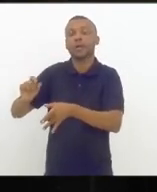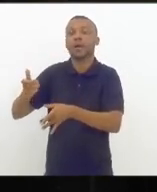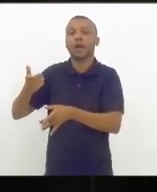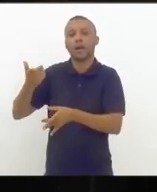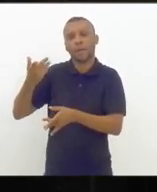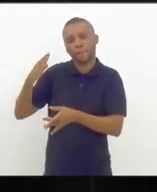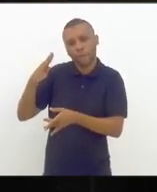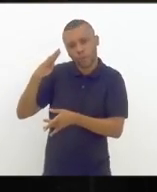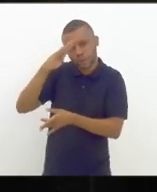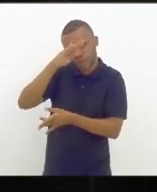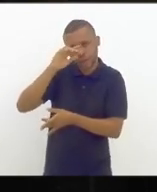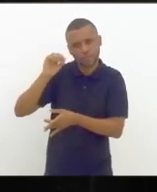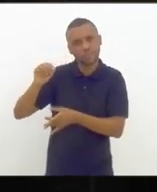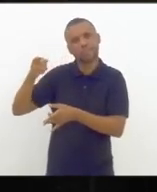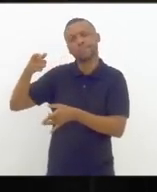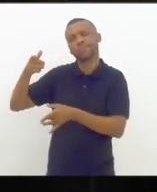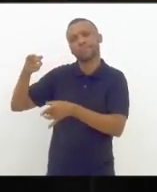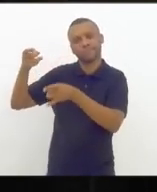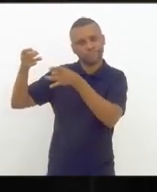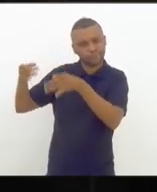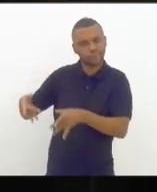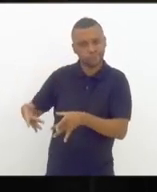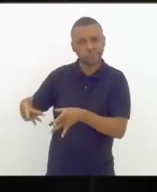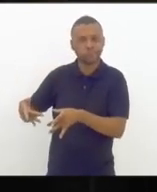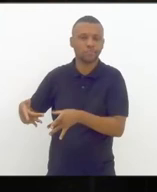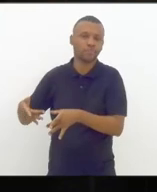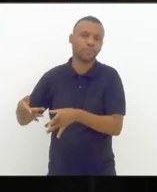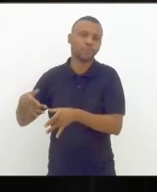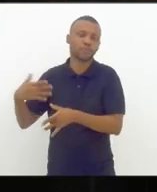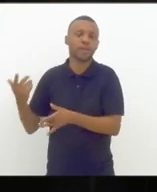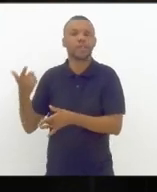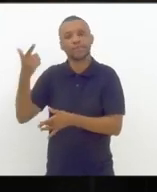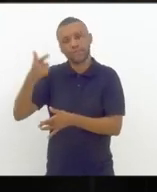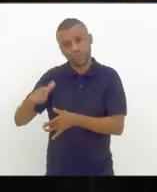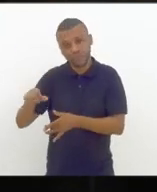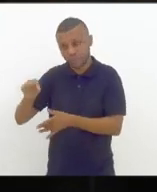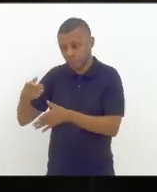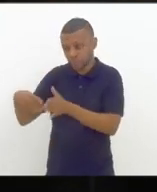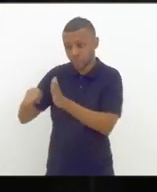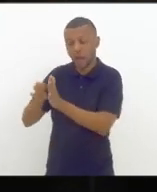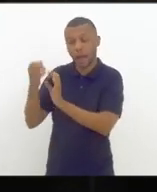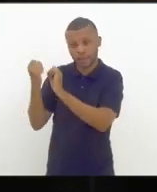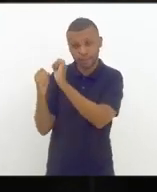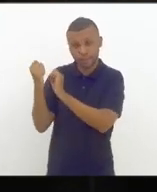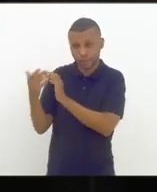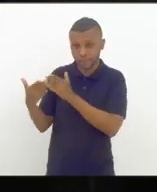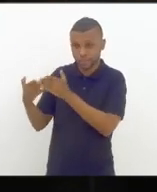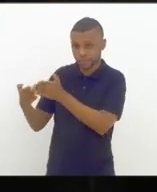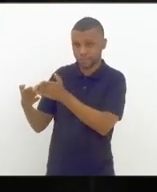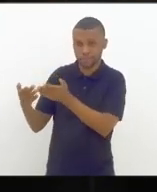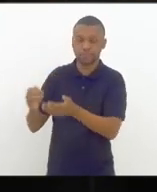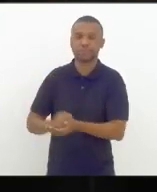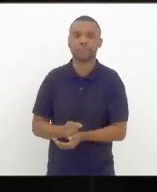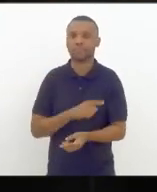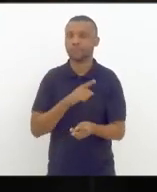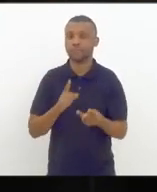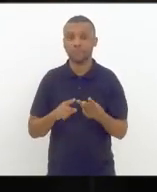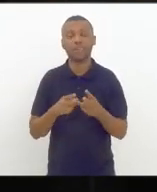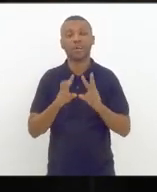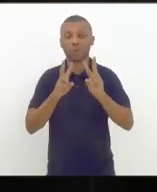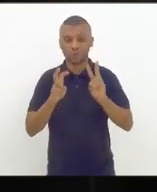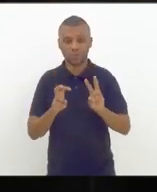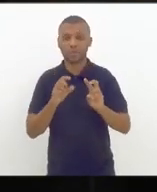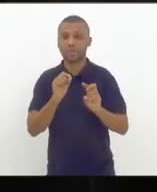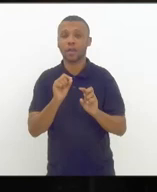a política de conteúdo Nacional foi abandonado por bolsonaro e deixou novamente nas estaleiros à beira do precipício e a segunda questão a pauta da educação